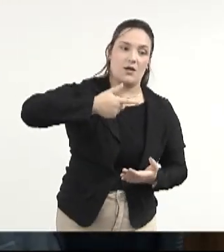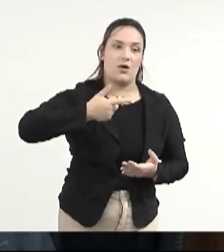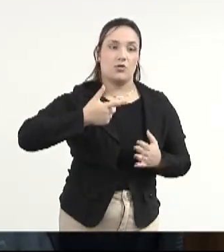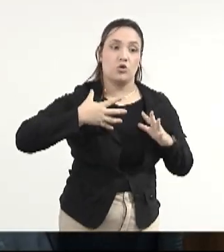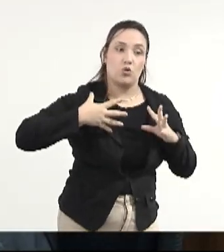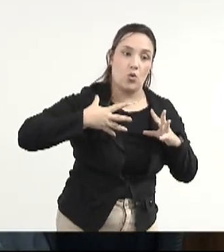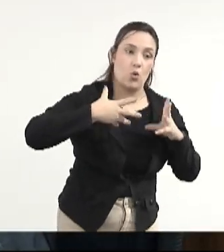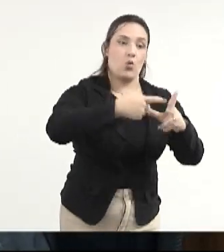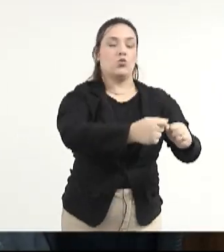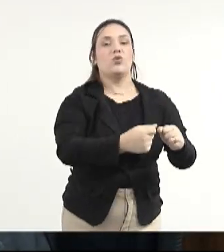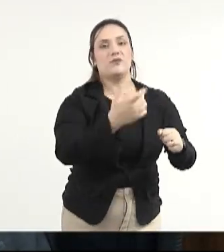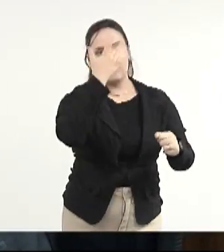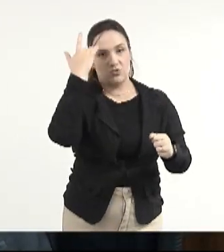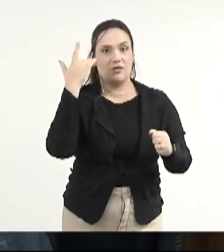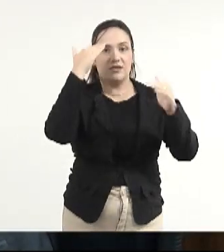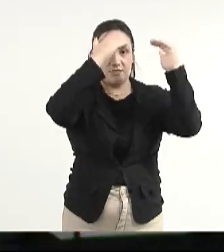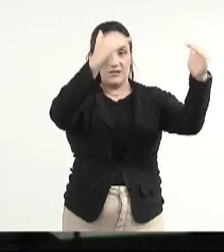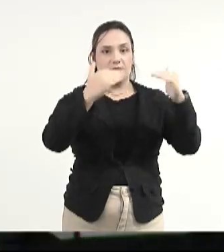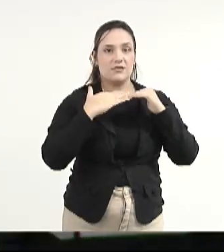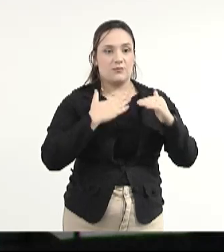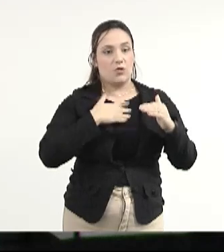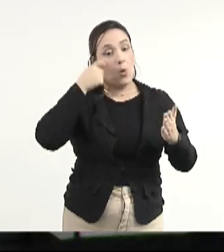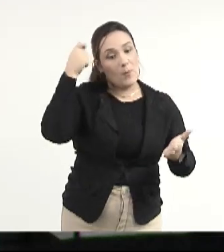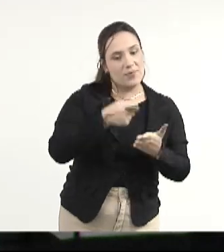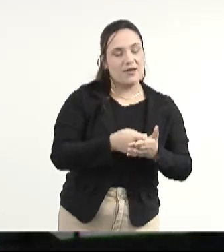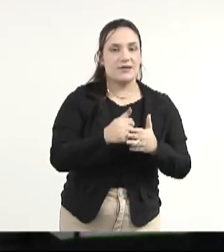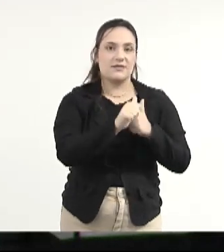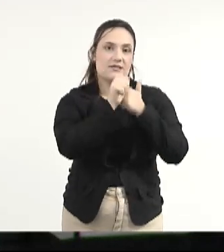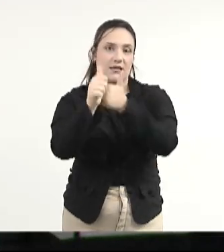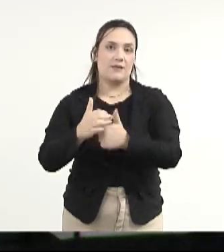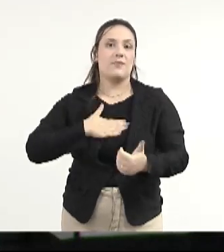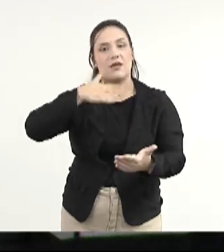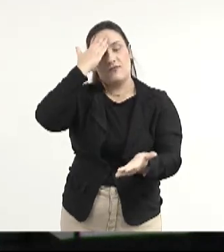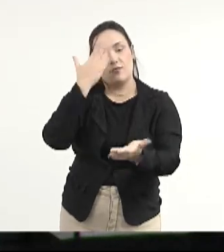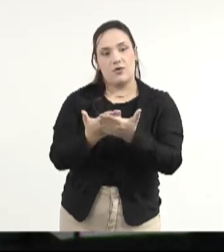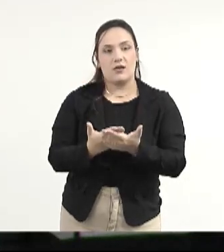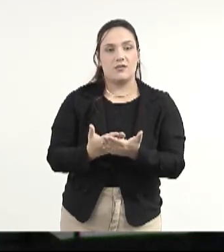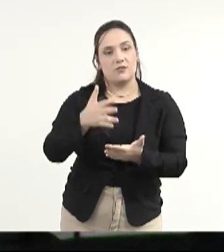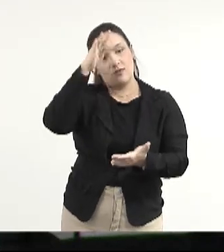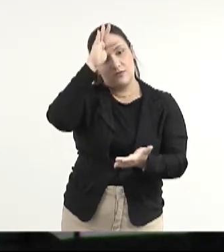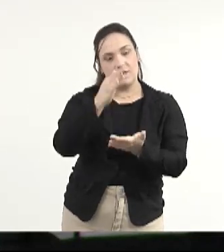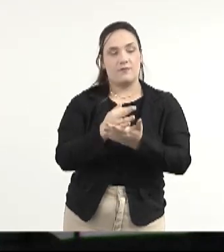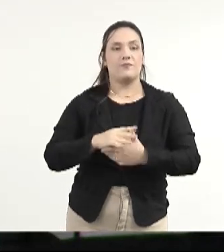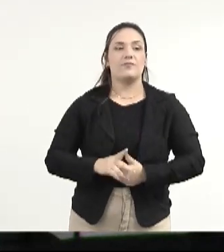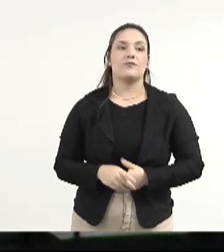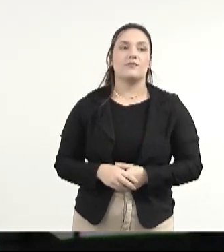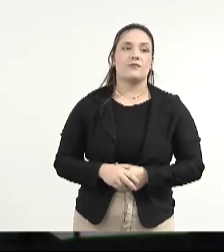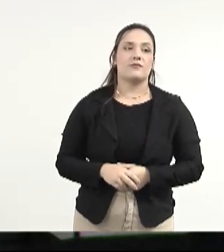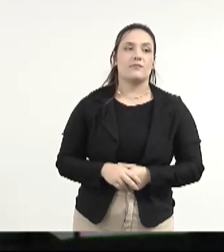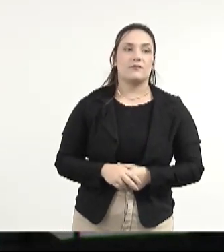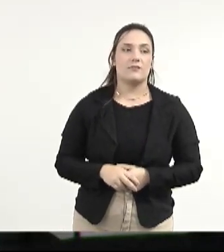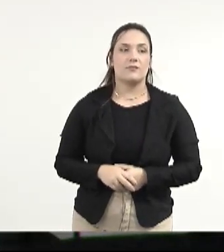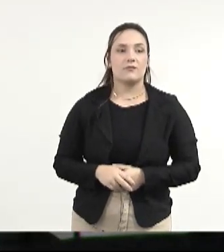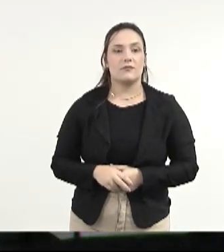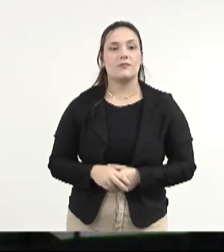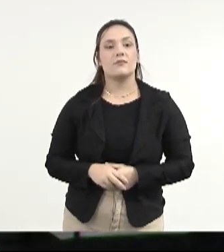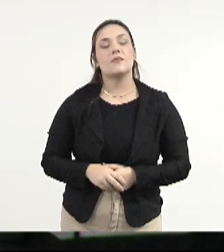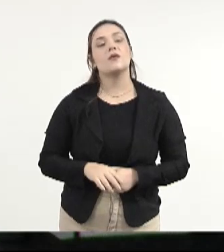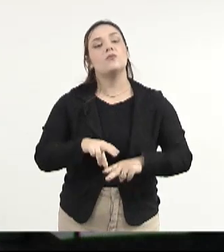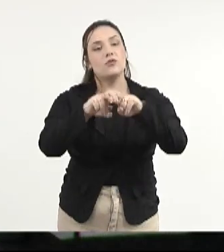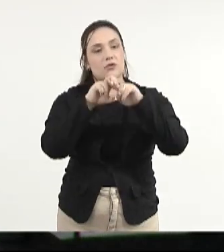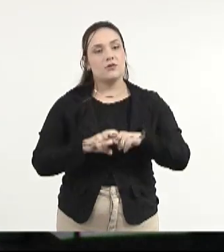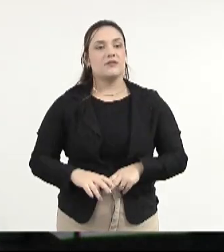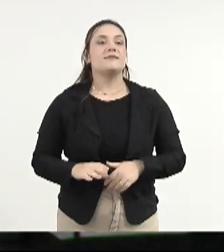a todos, né, e obrigar a todos a seguirem a minha religião, né, e professarem a minha fé. Então,